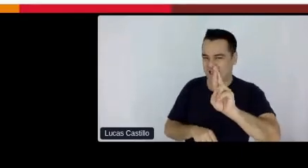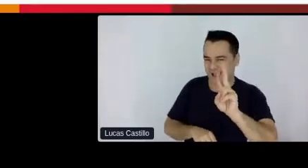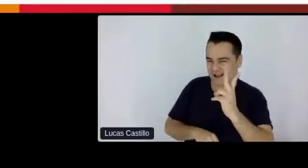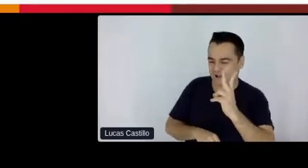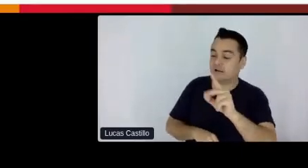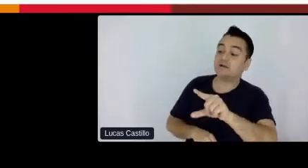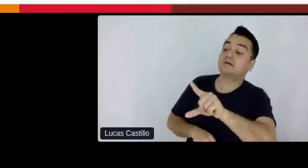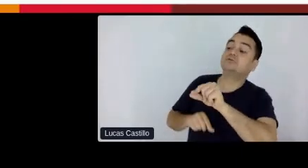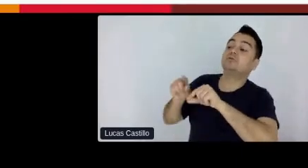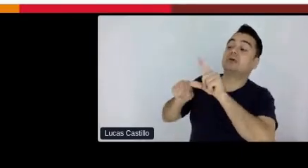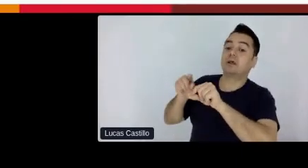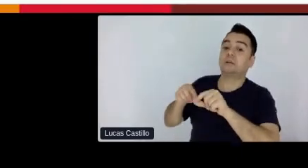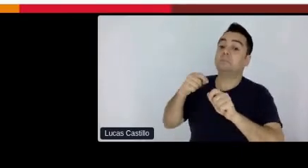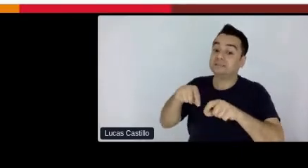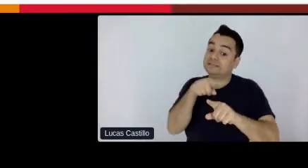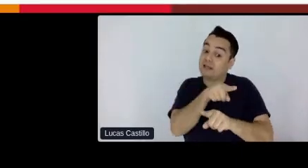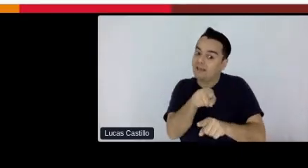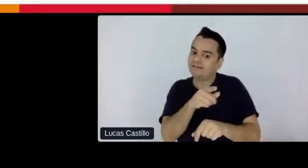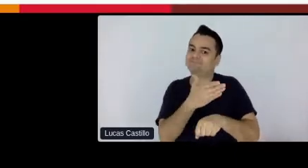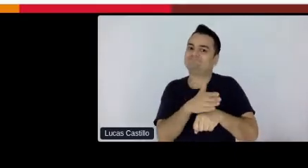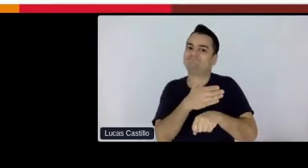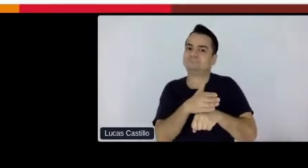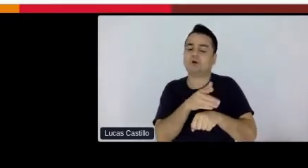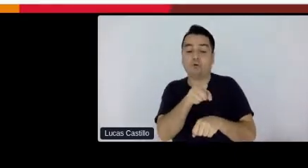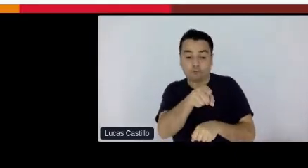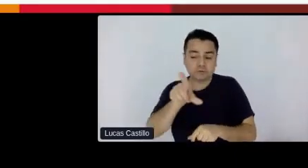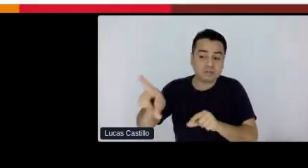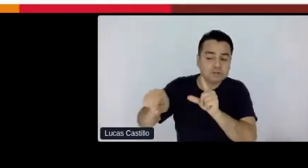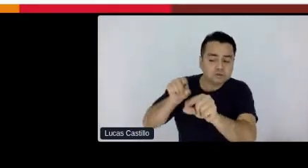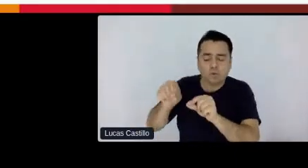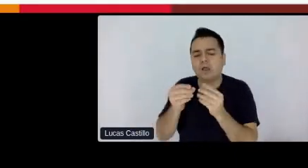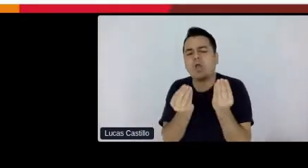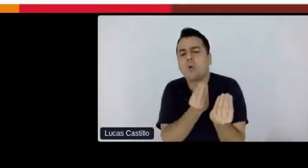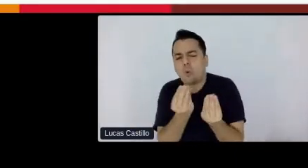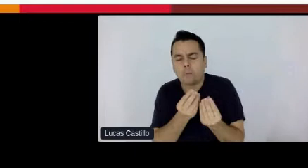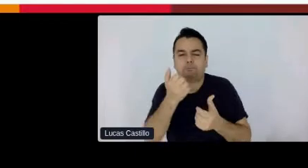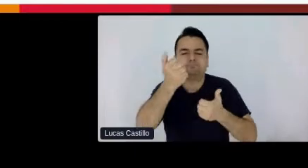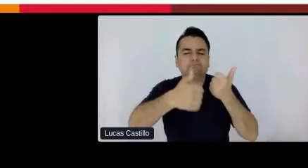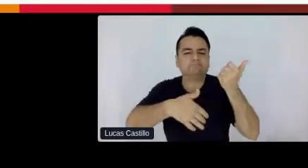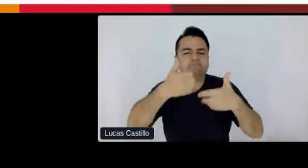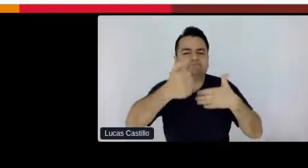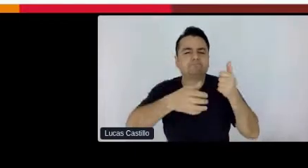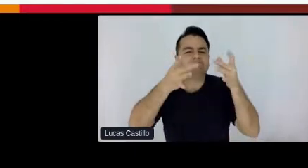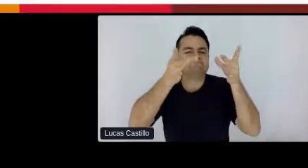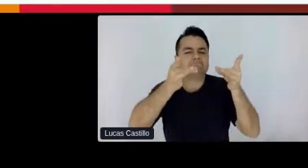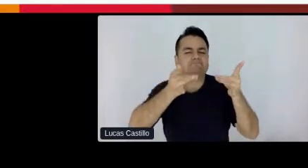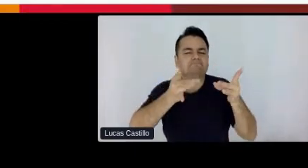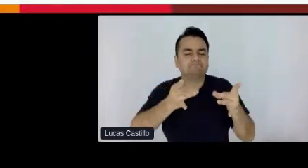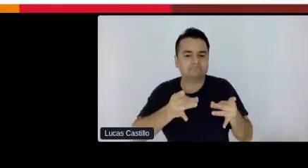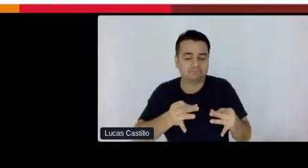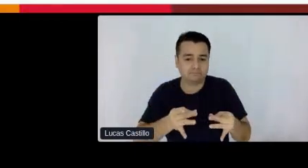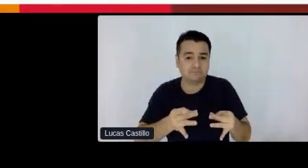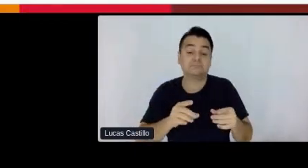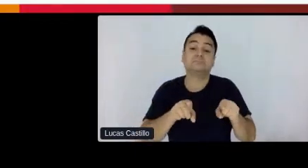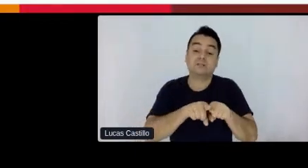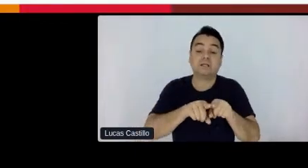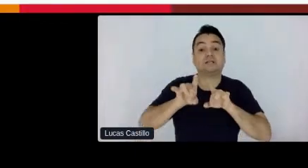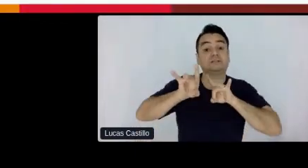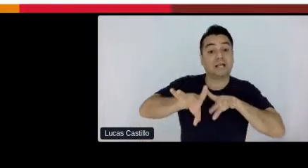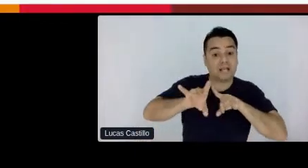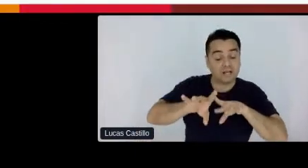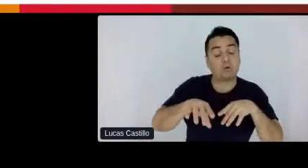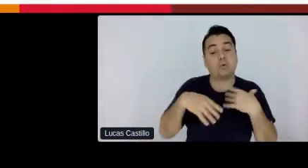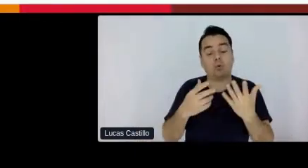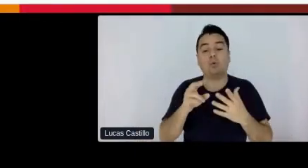3 etapas assim minimamente, né? A etapa com o RH, a segunda etapa seria com o time técnico e a terceira provavelmente